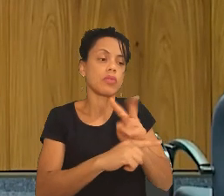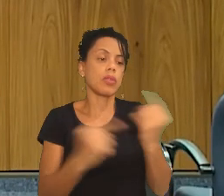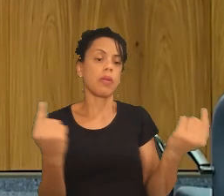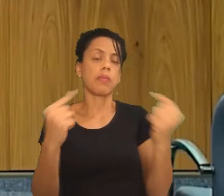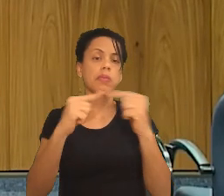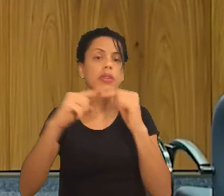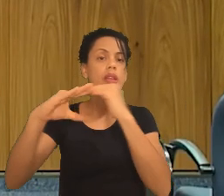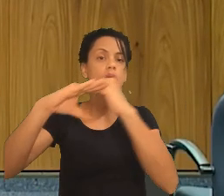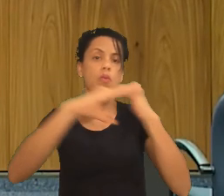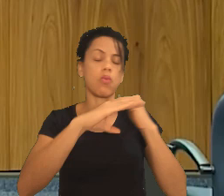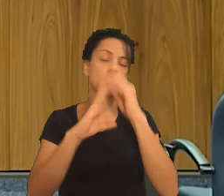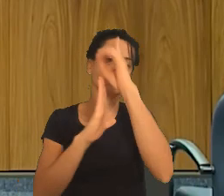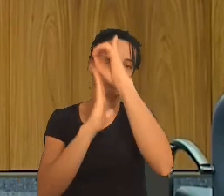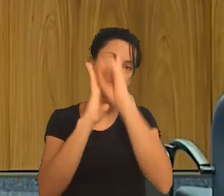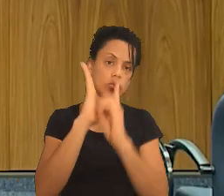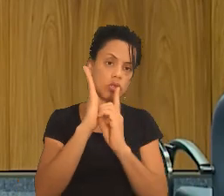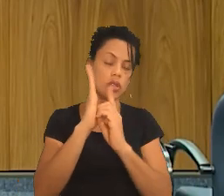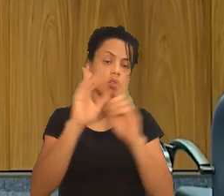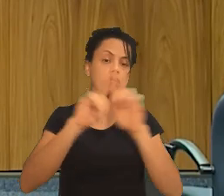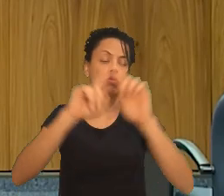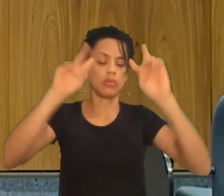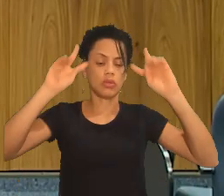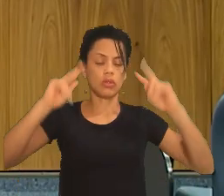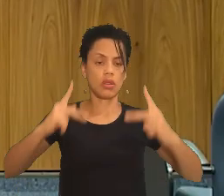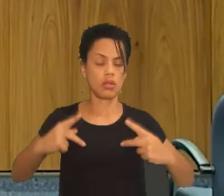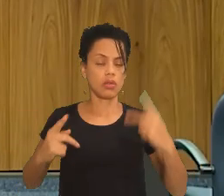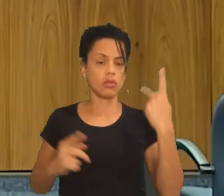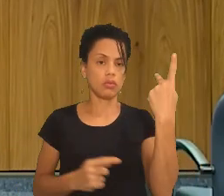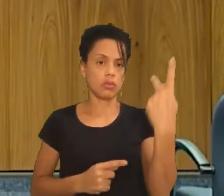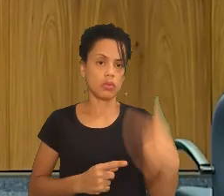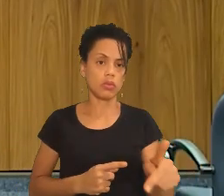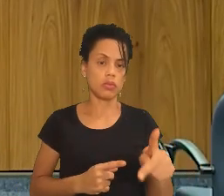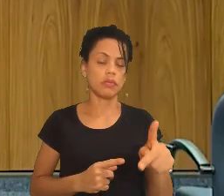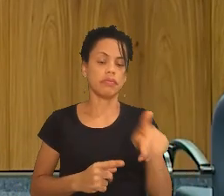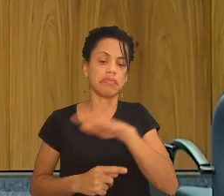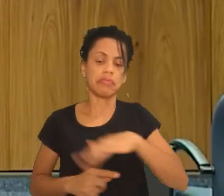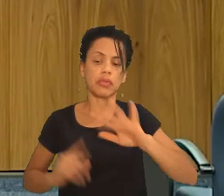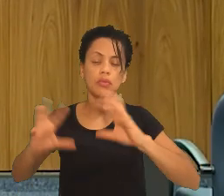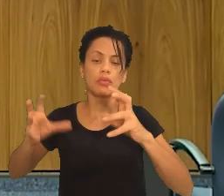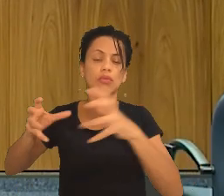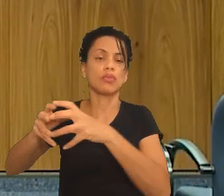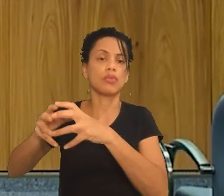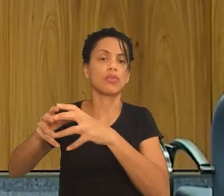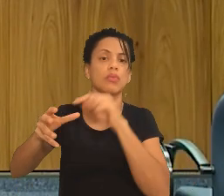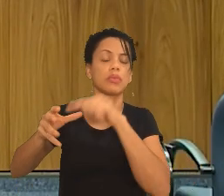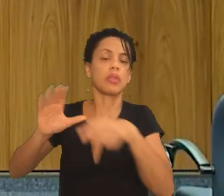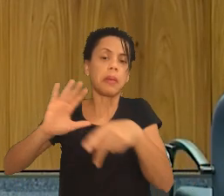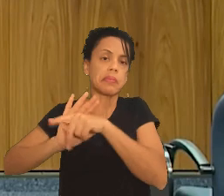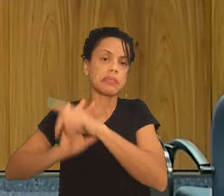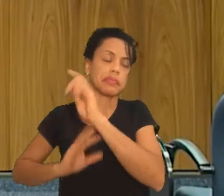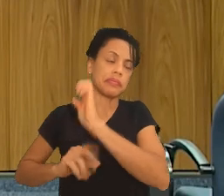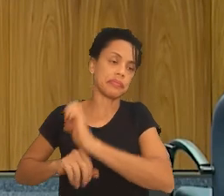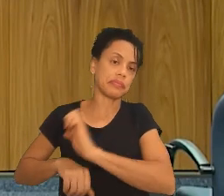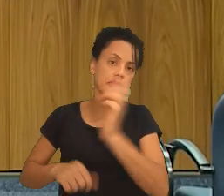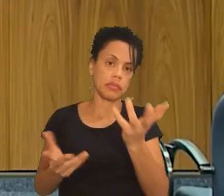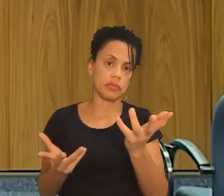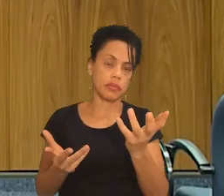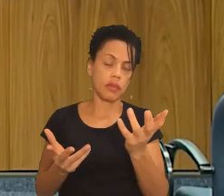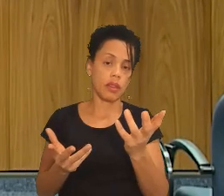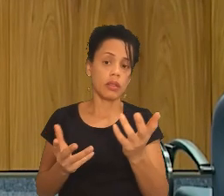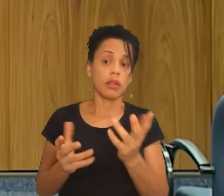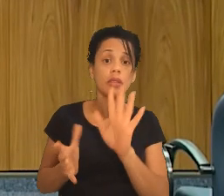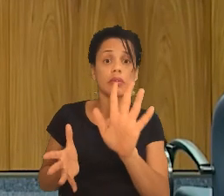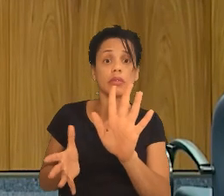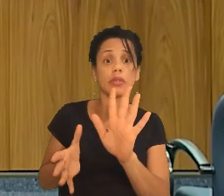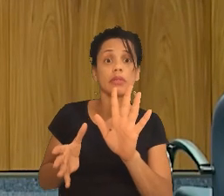jurídicos de dignidade e liberdade que dos grupos hegemônicos. Então, às vezes, né, dentro dos